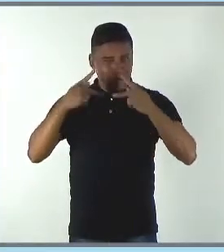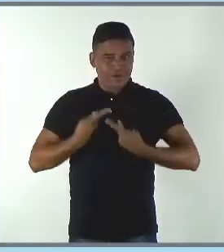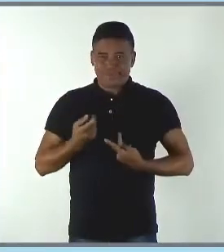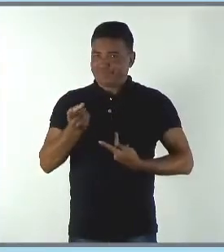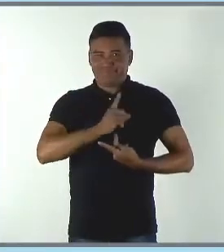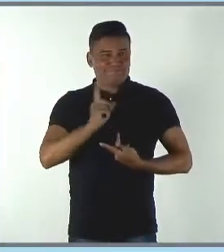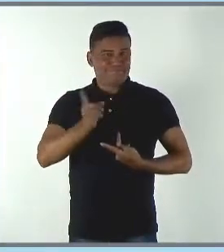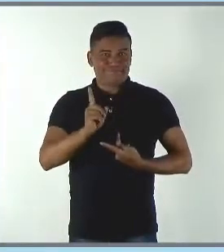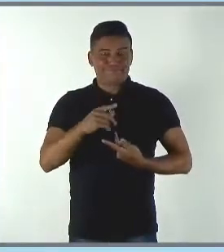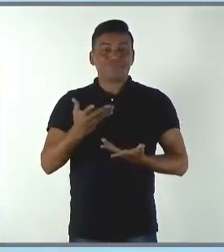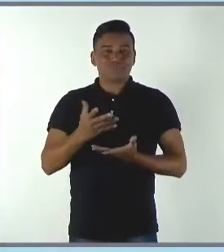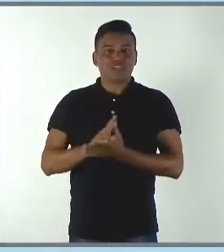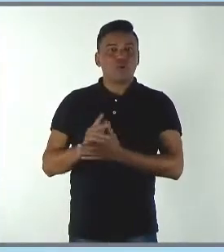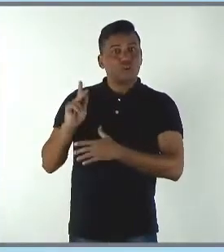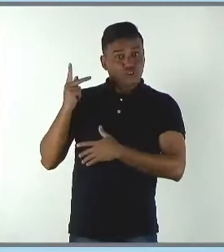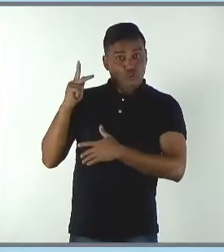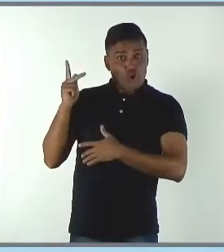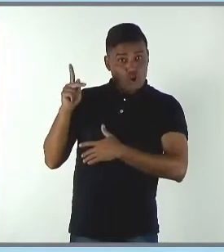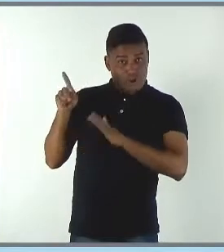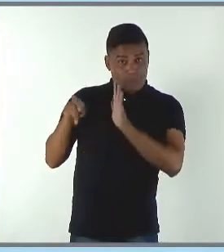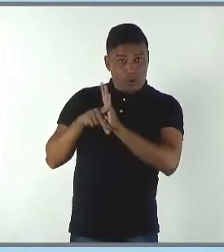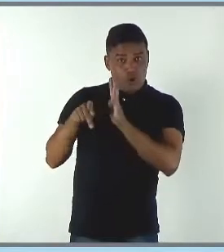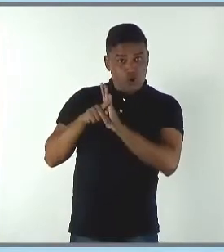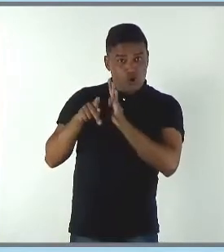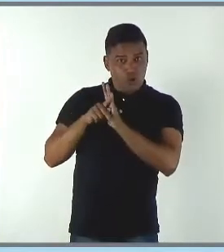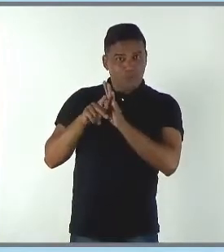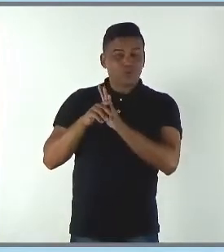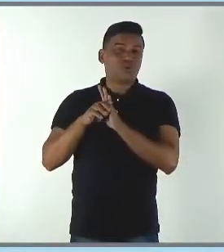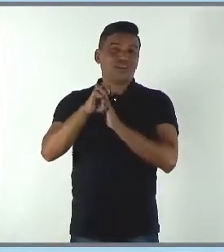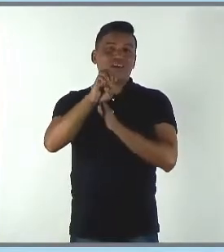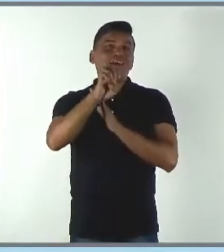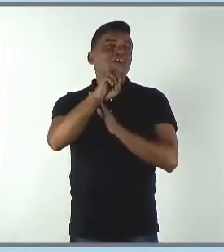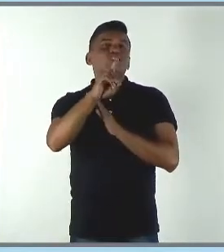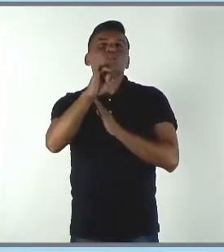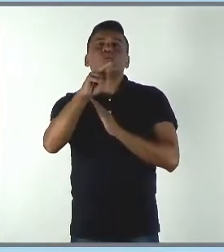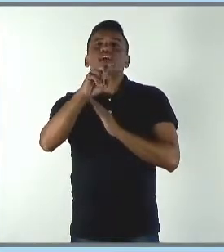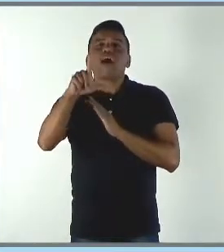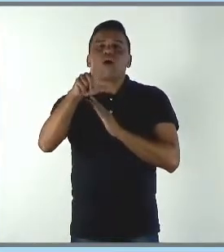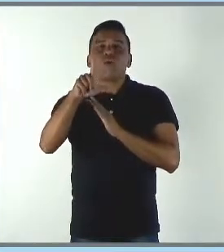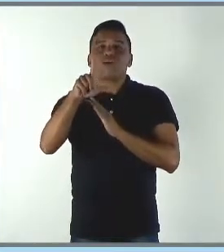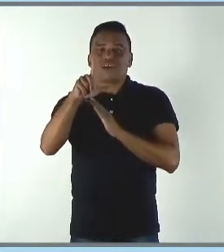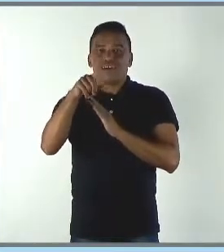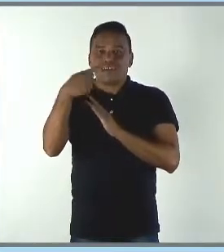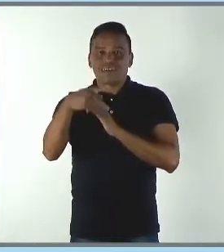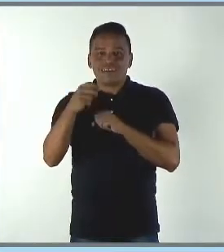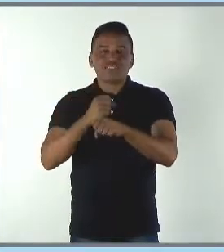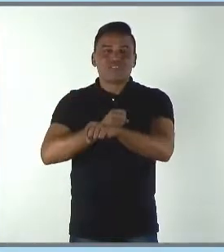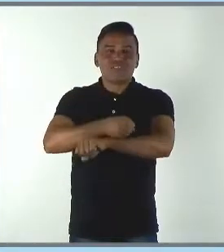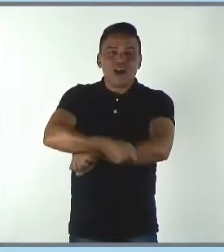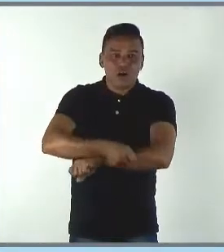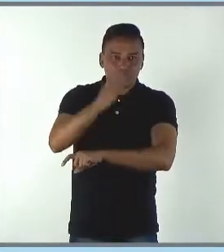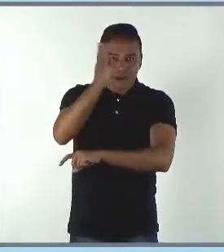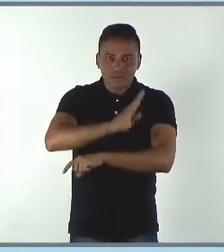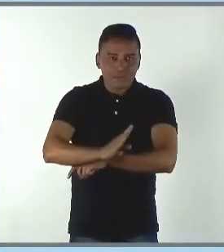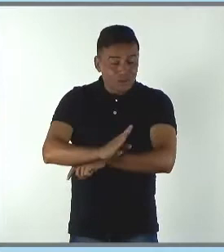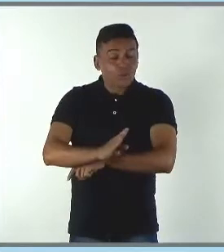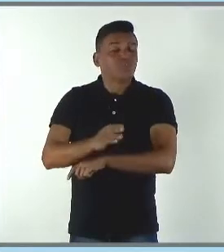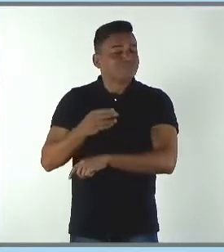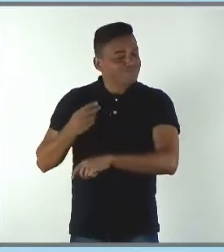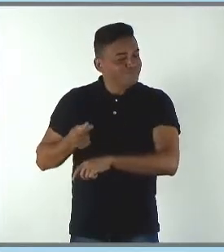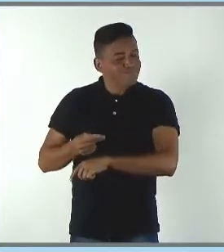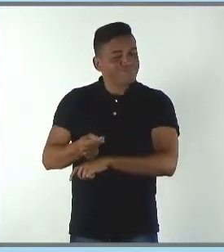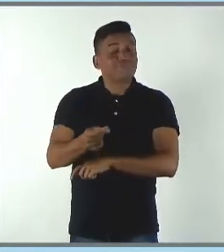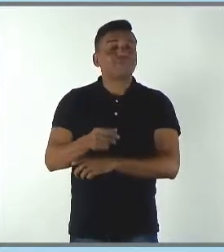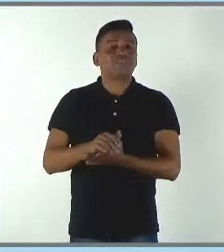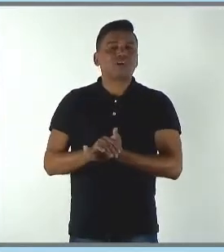da historiografia da escravidão no Brasil, esse fato é decisivo. Por quê? Nós temos, desde a Europa do